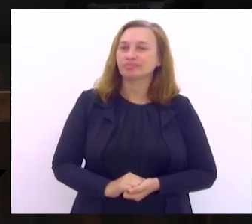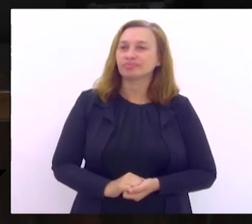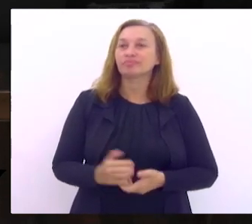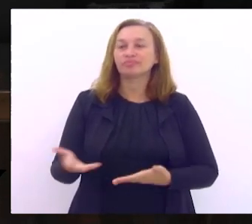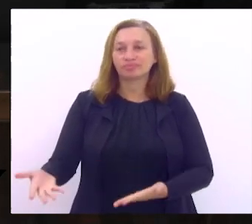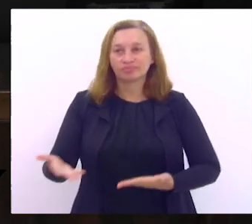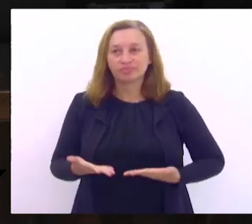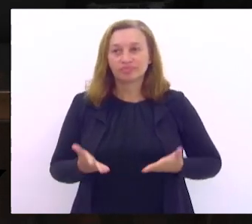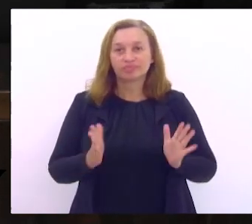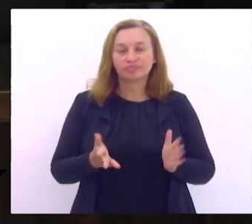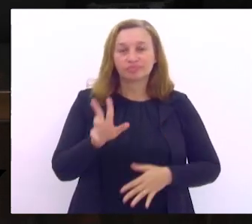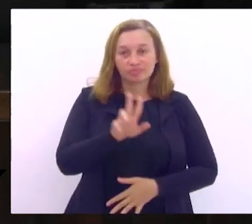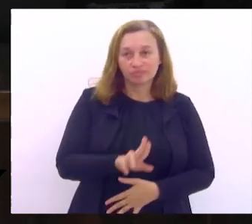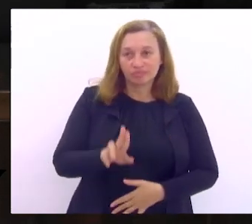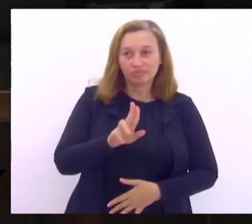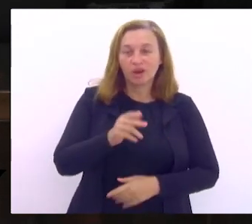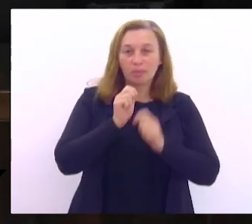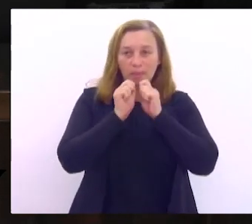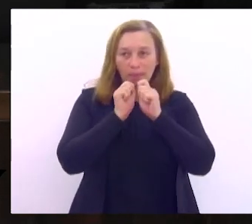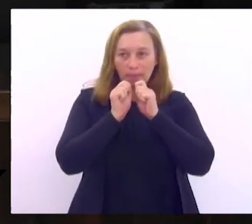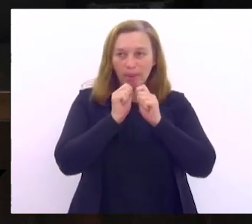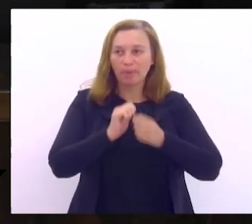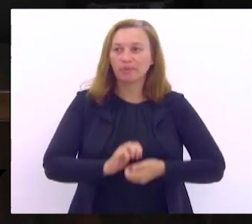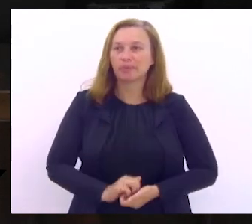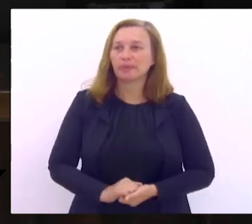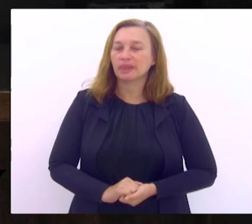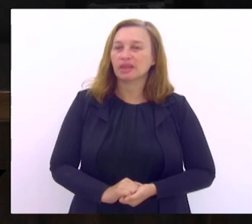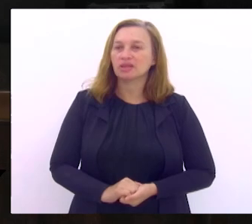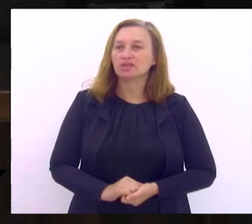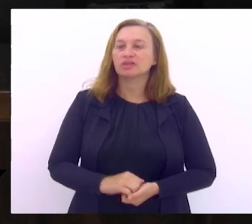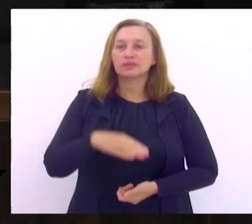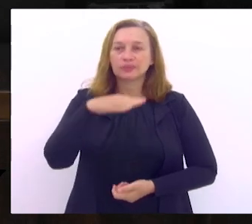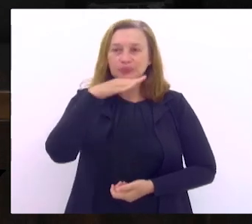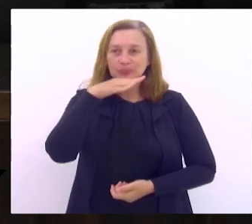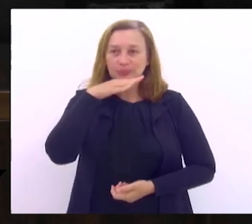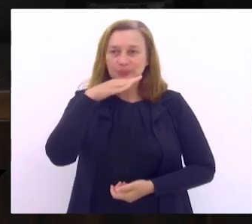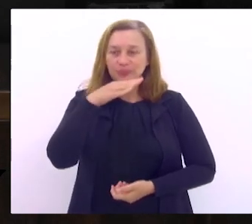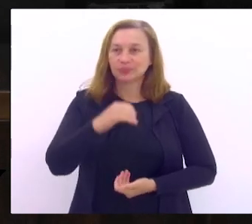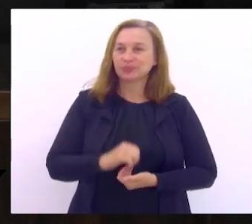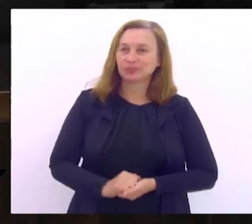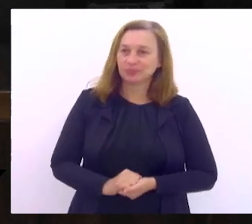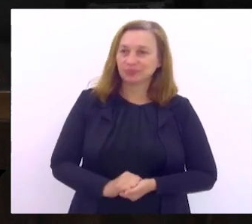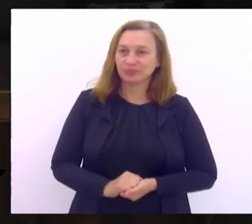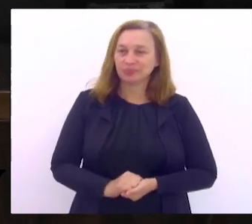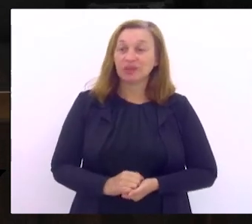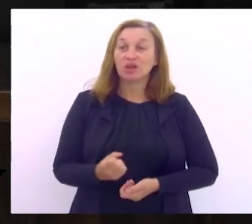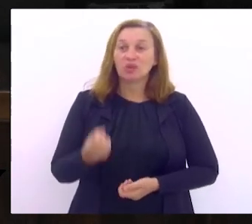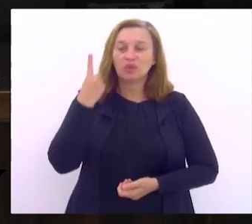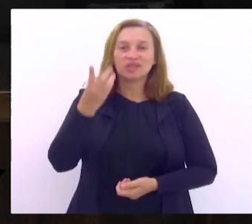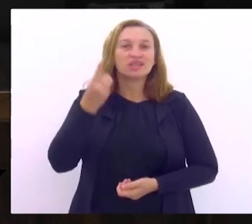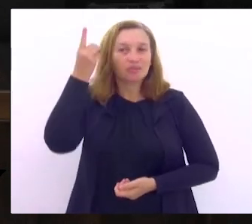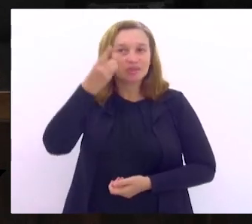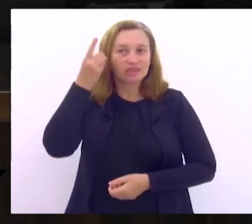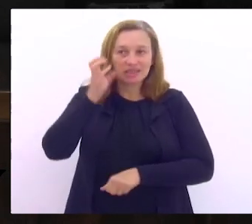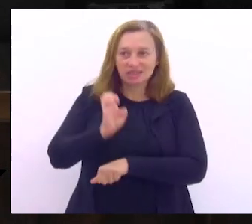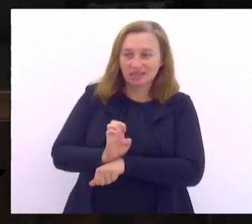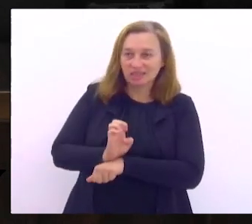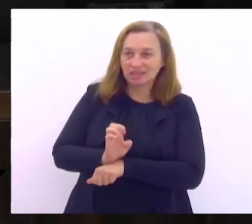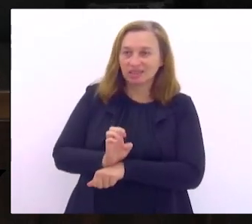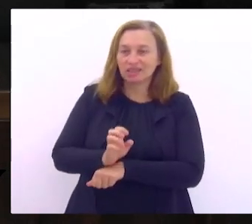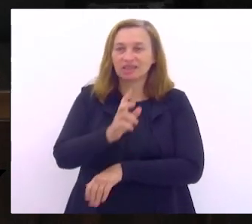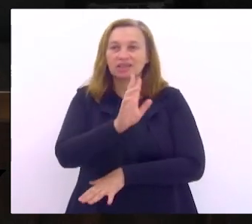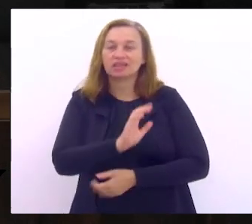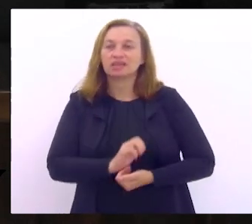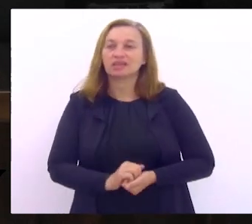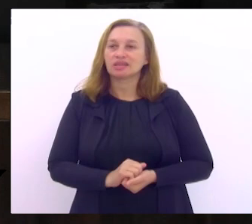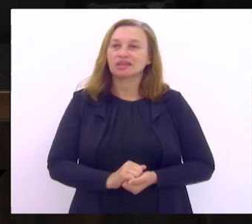Convidar agora para fazer uso da palavra Chiquinho da Mangueira, ex-deputado estadual e presidente do Projeto